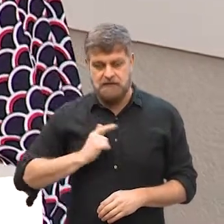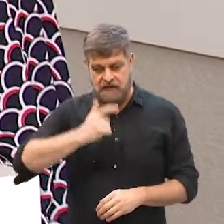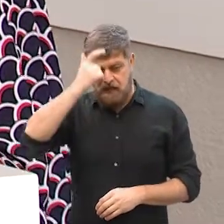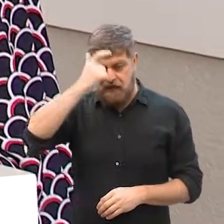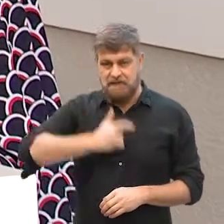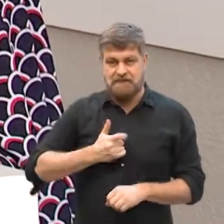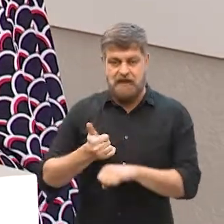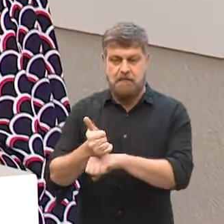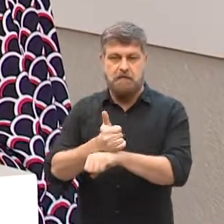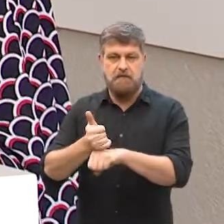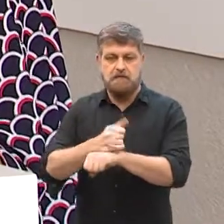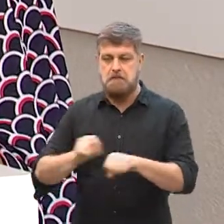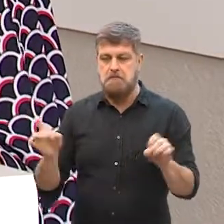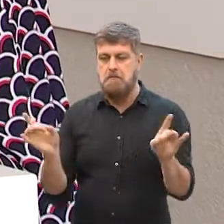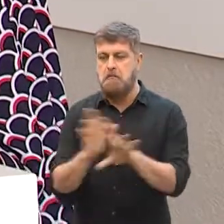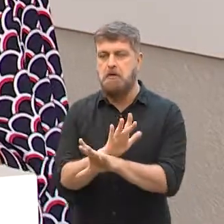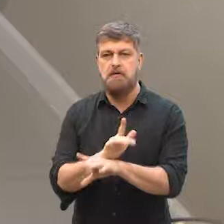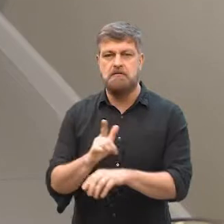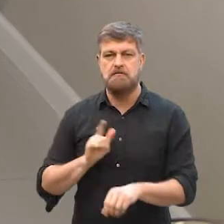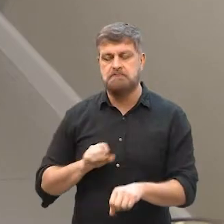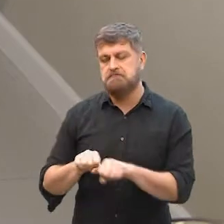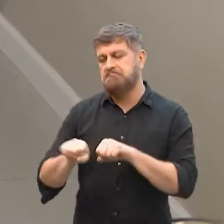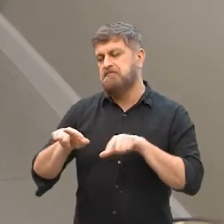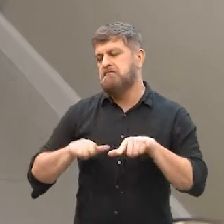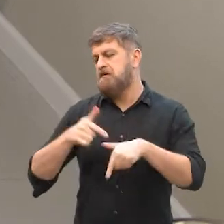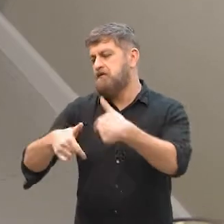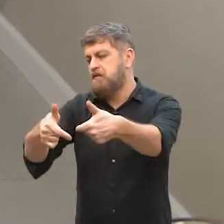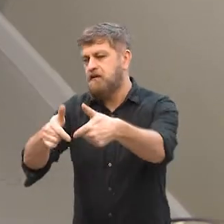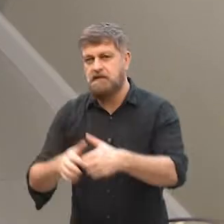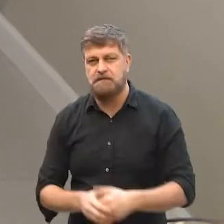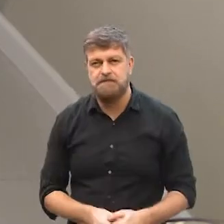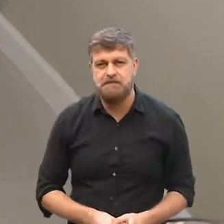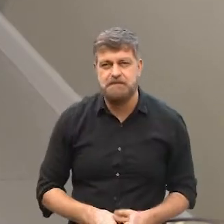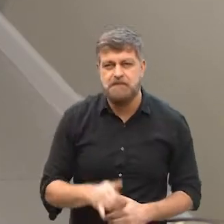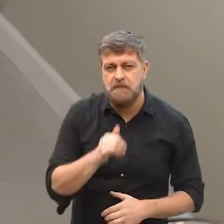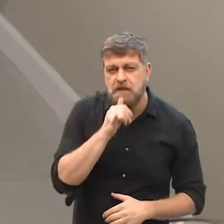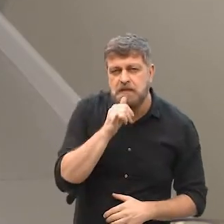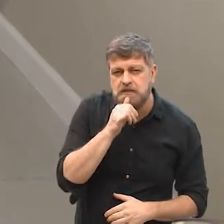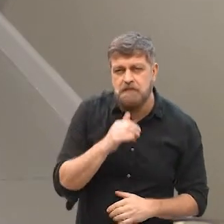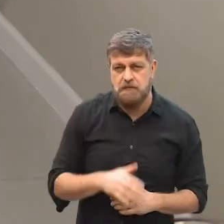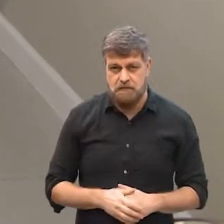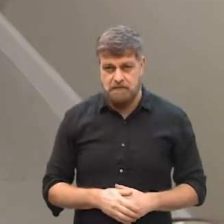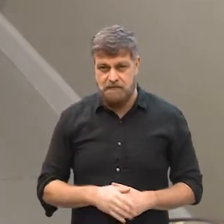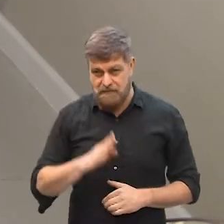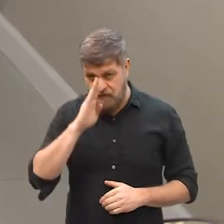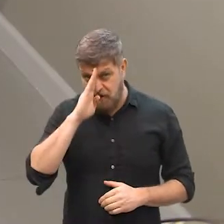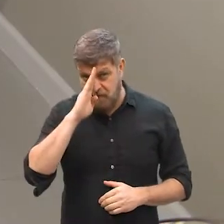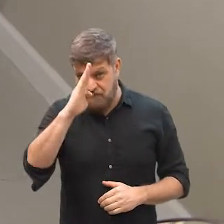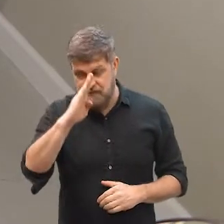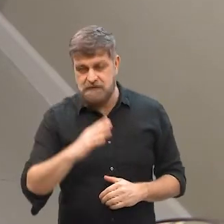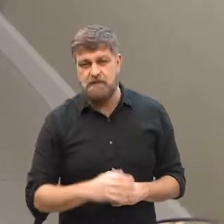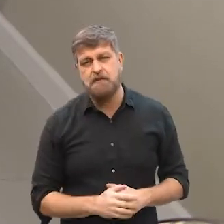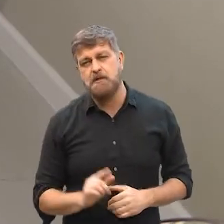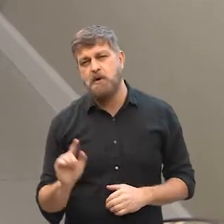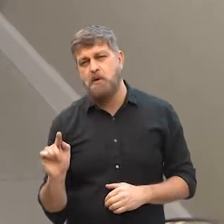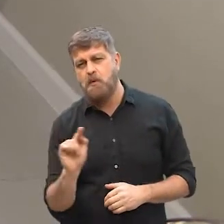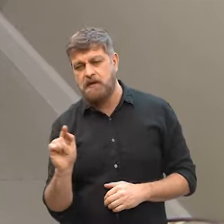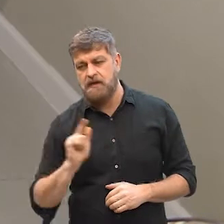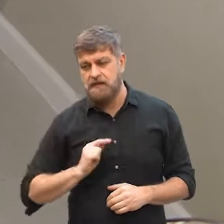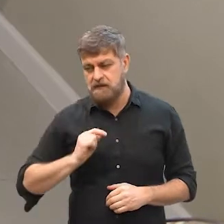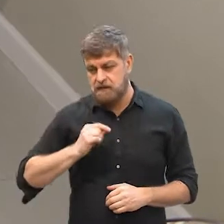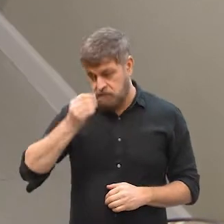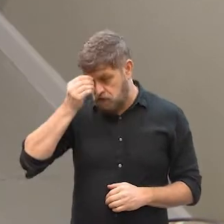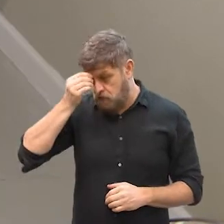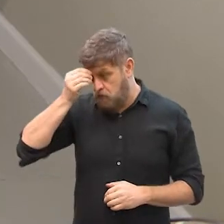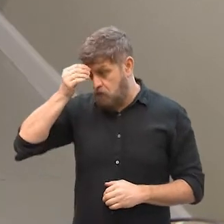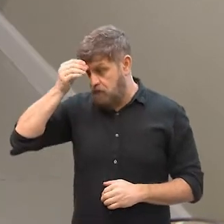uma profissão que você basta se formar e sai trabalhando. Tipo de investimento, por exemplo? Principalmente investimento... de